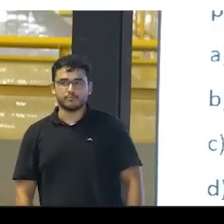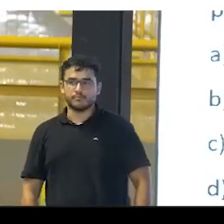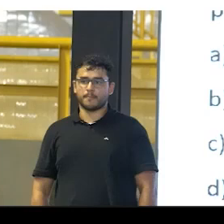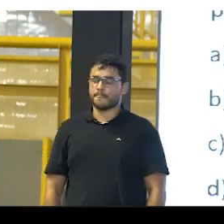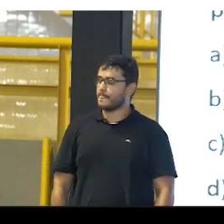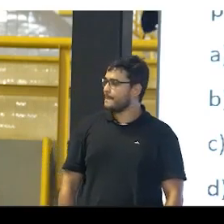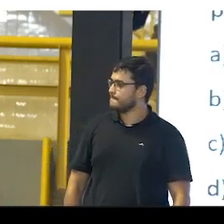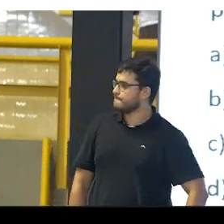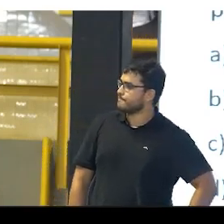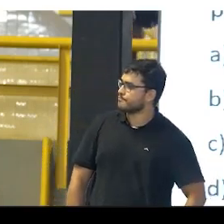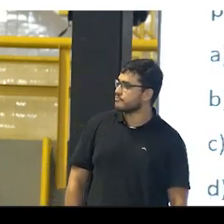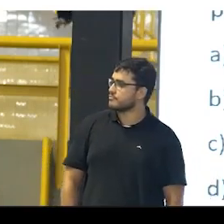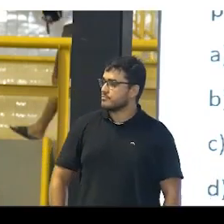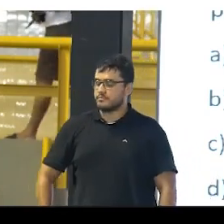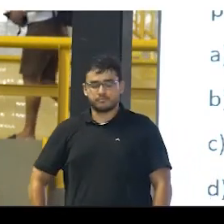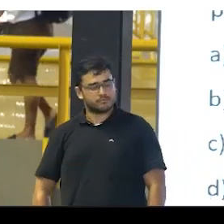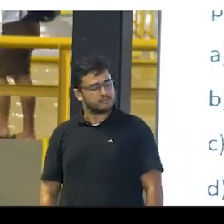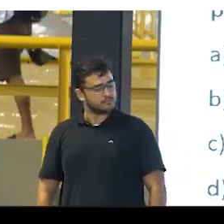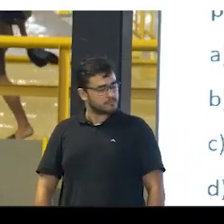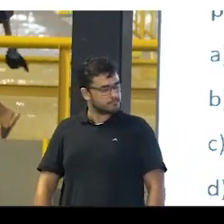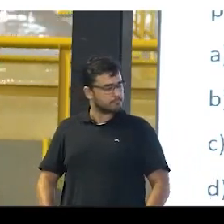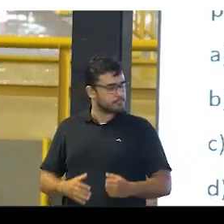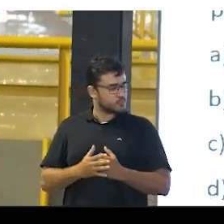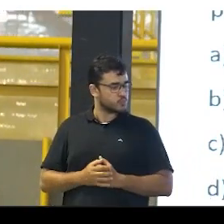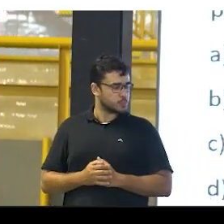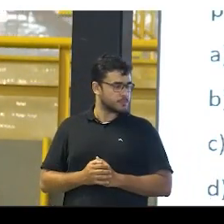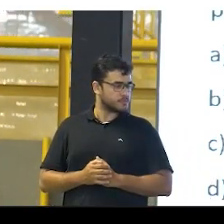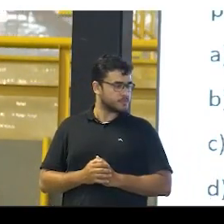esse assunto, para a gente poder...